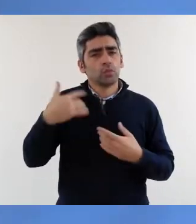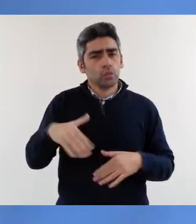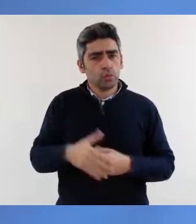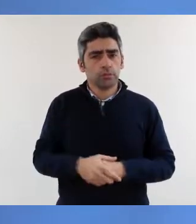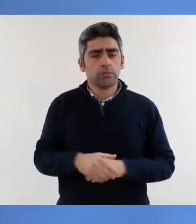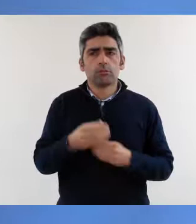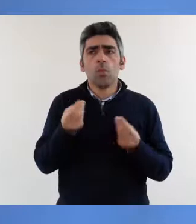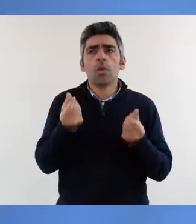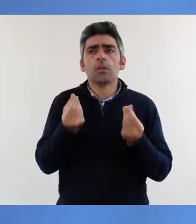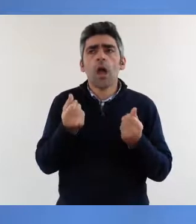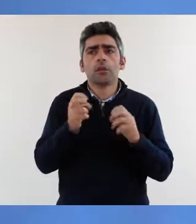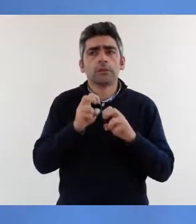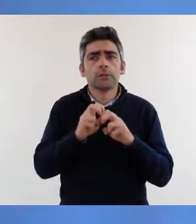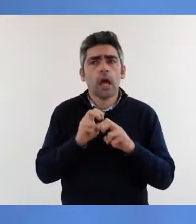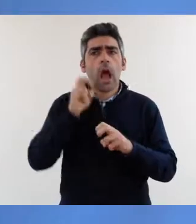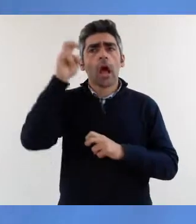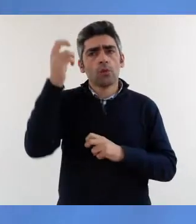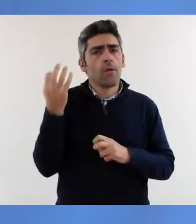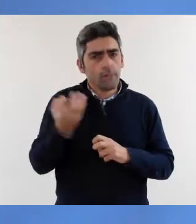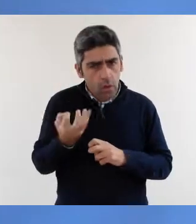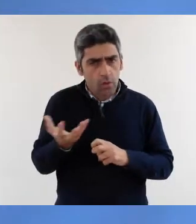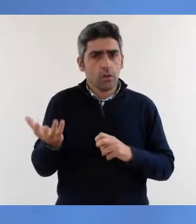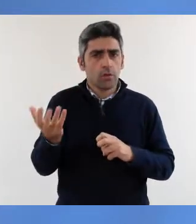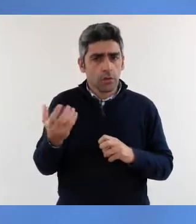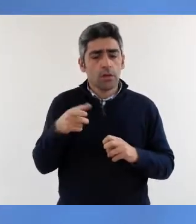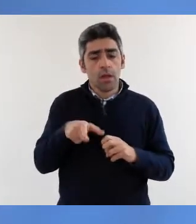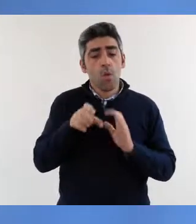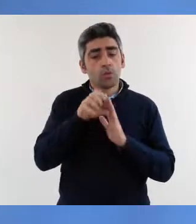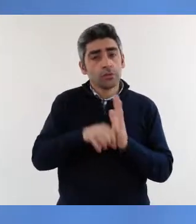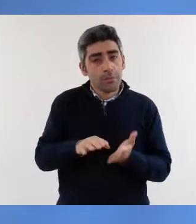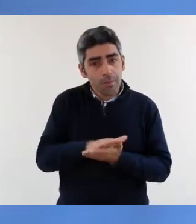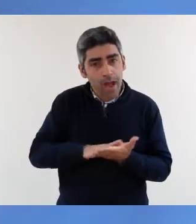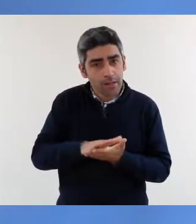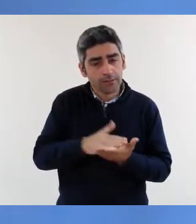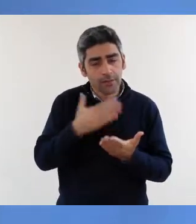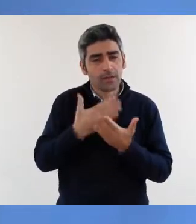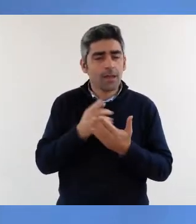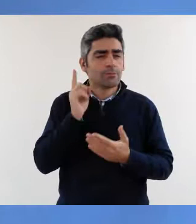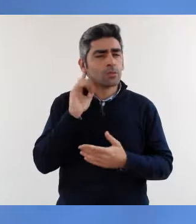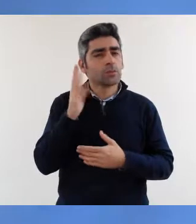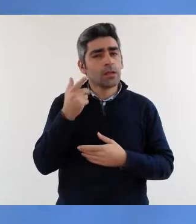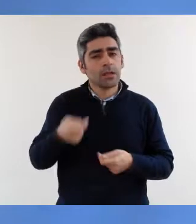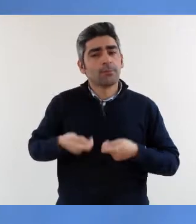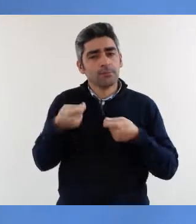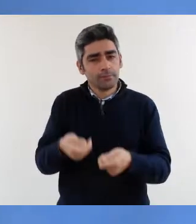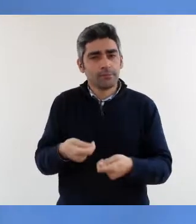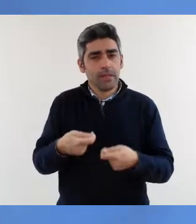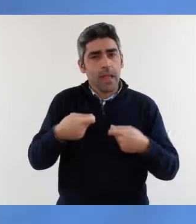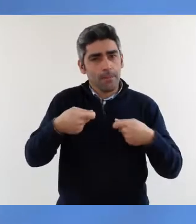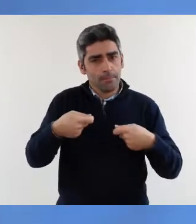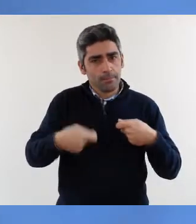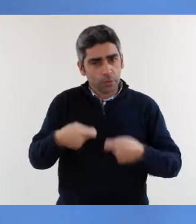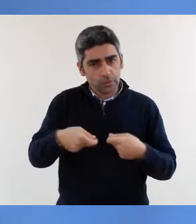séculos um salto qualitativo e estas condições de base são condições